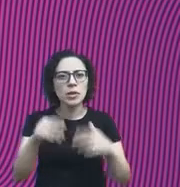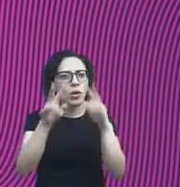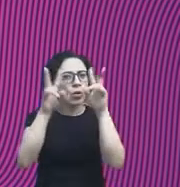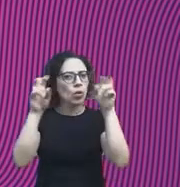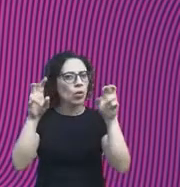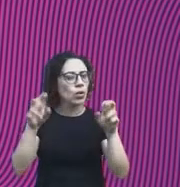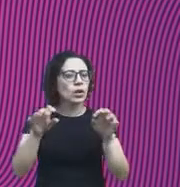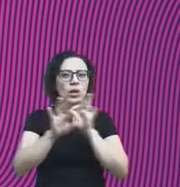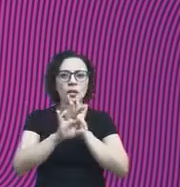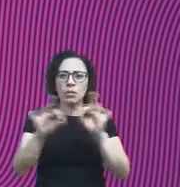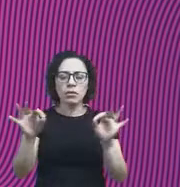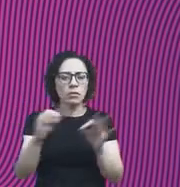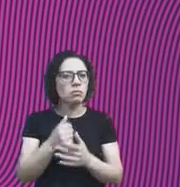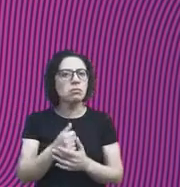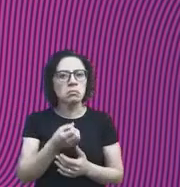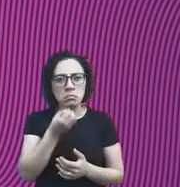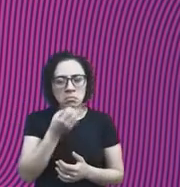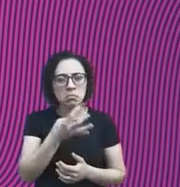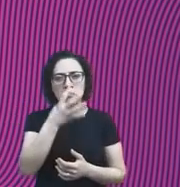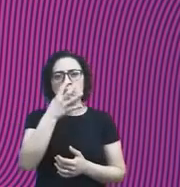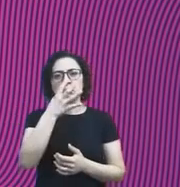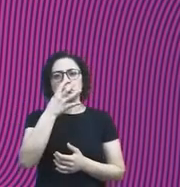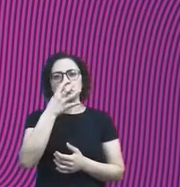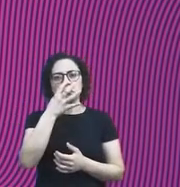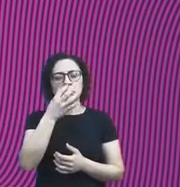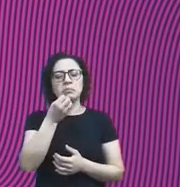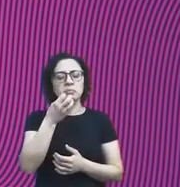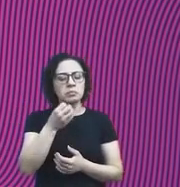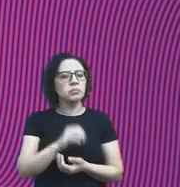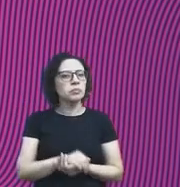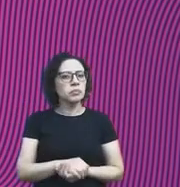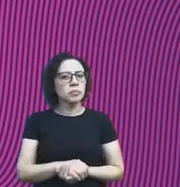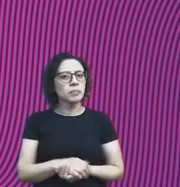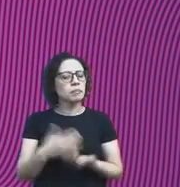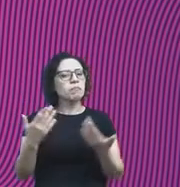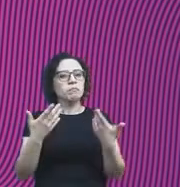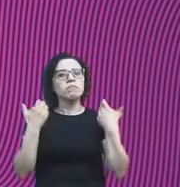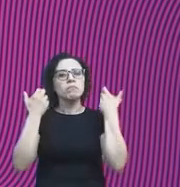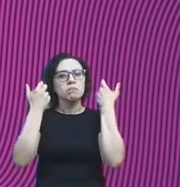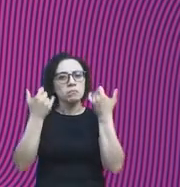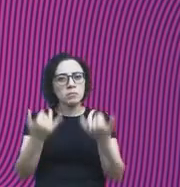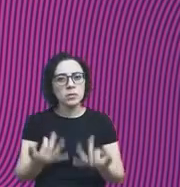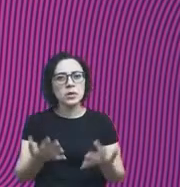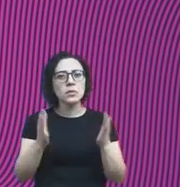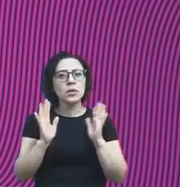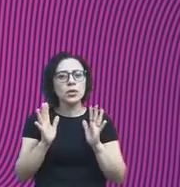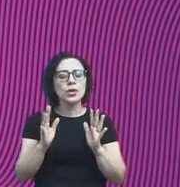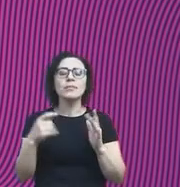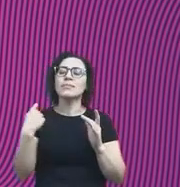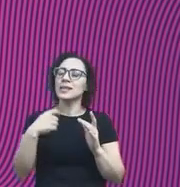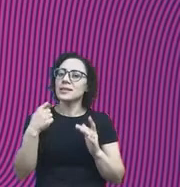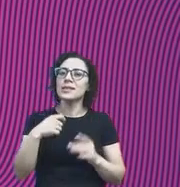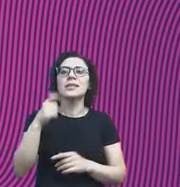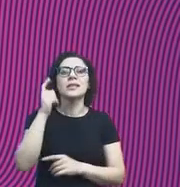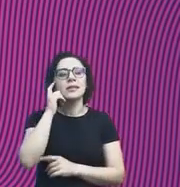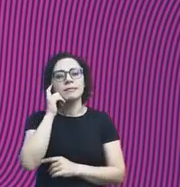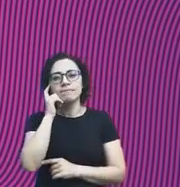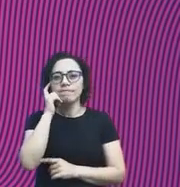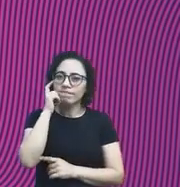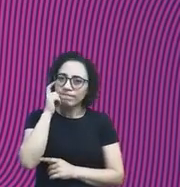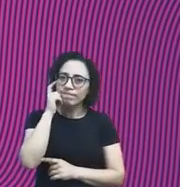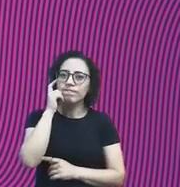fascinantes, né? Como foi colocado, né? Eles precisam ser repensados, precisam ser